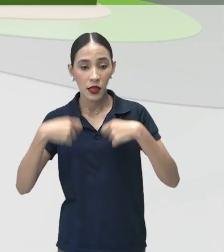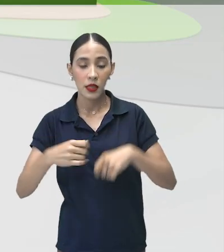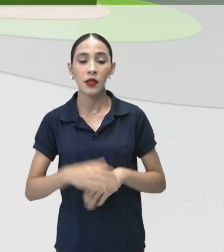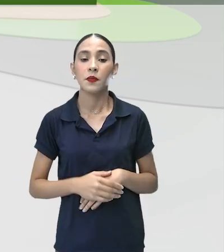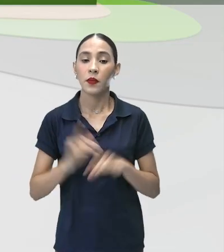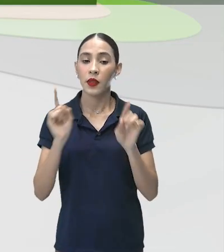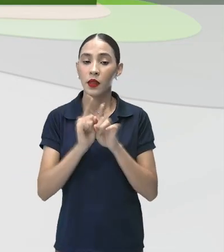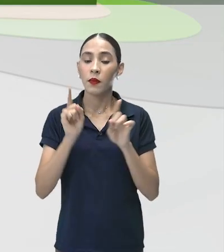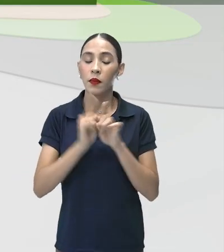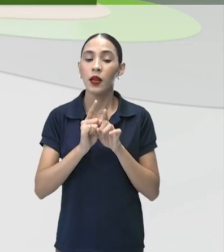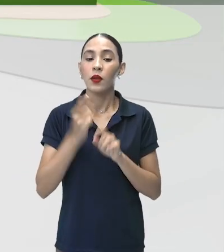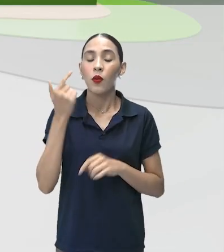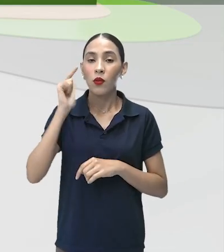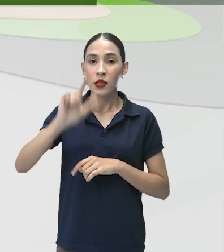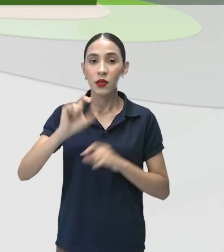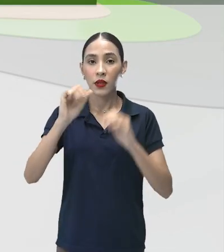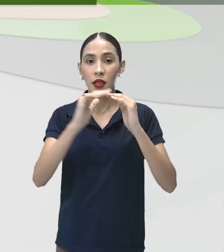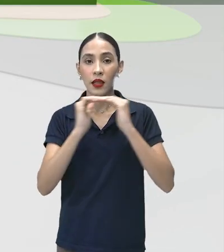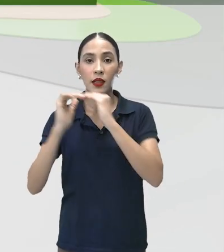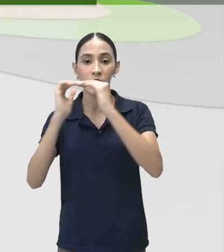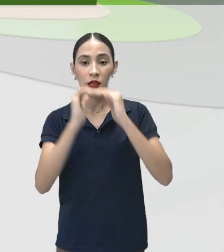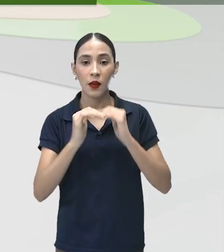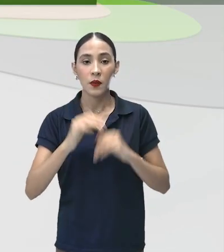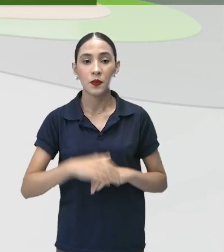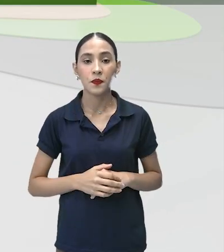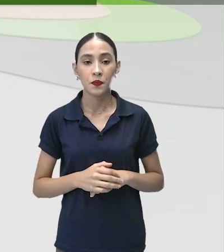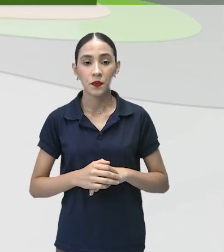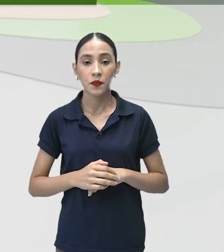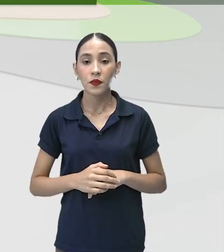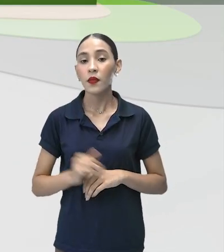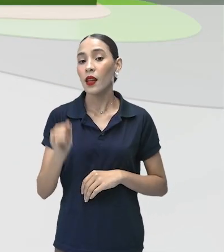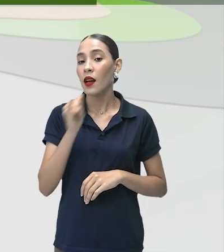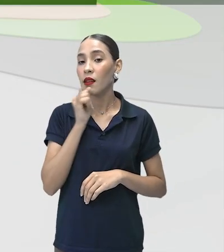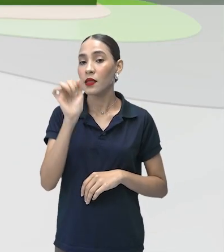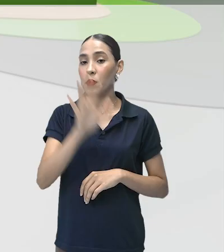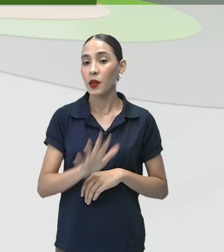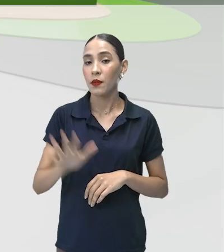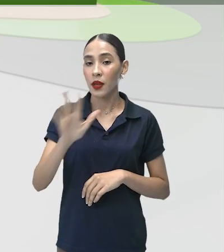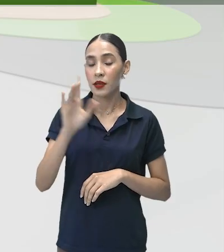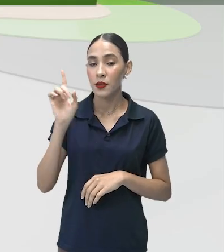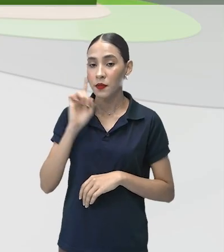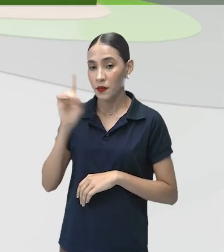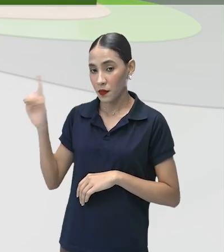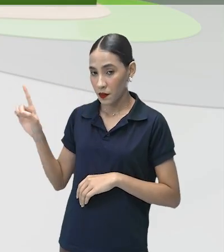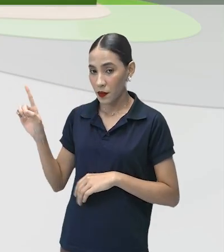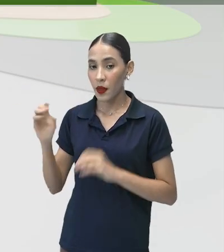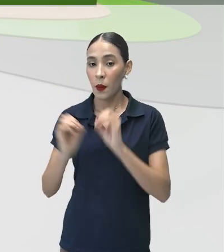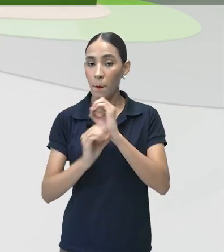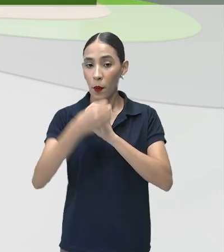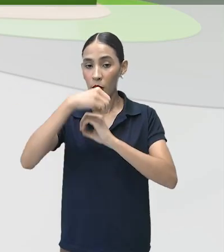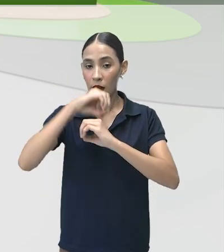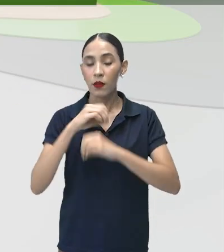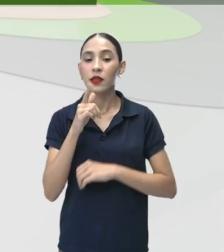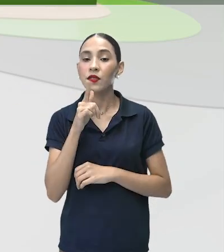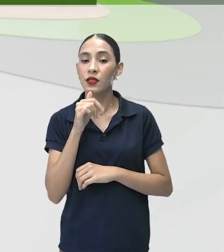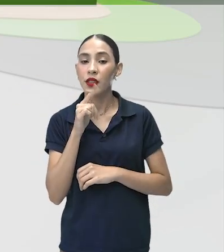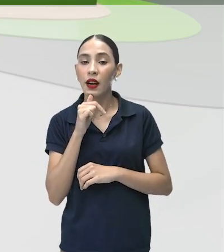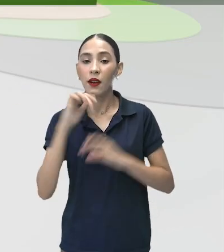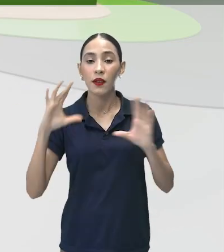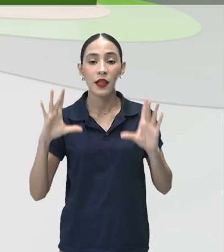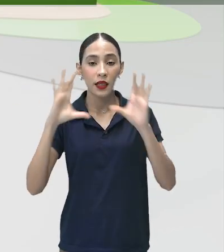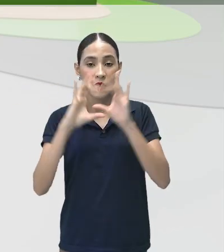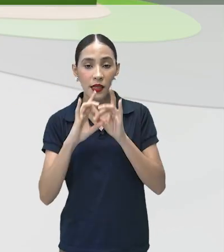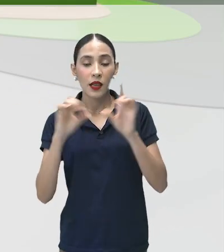precisam e assim se tornarem estáveis. Aqui nós temos então a representação da molécula de água e essa